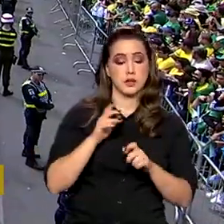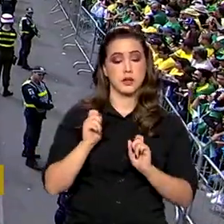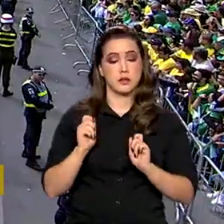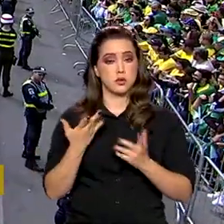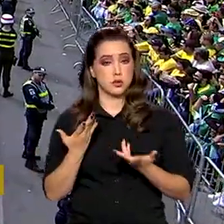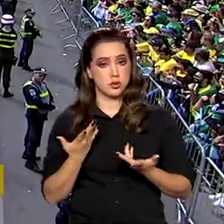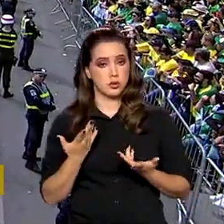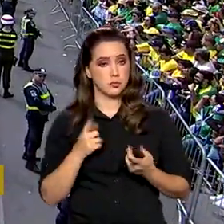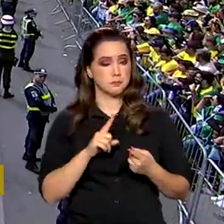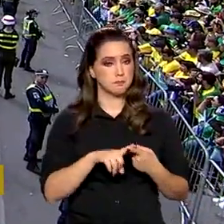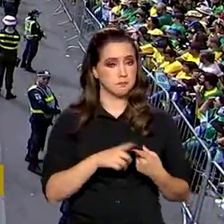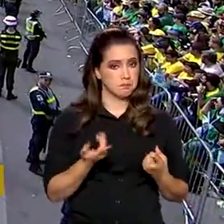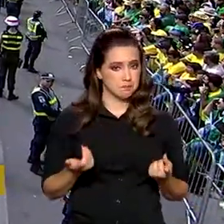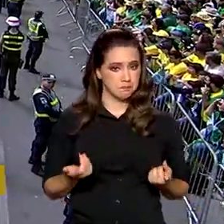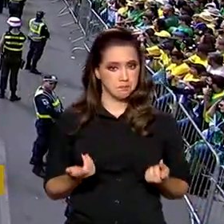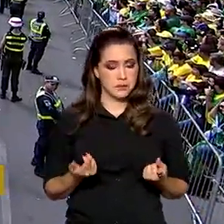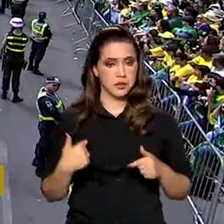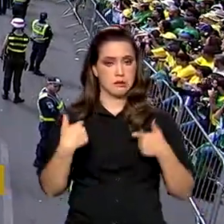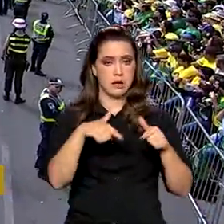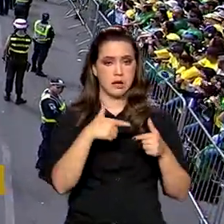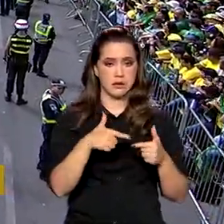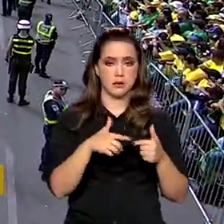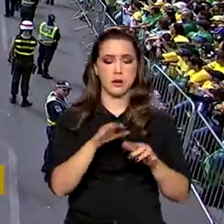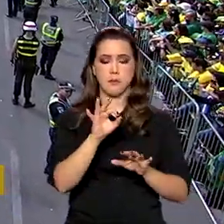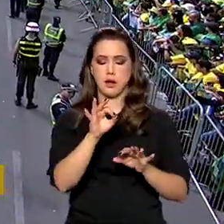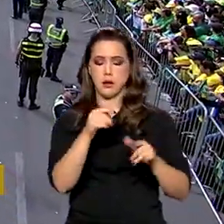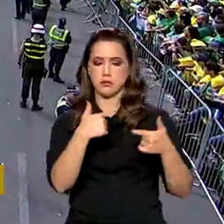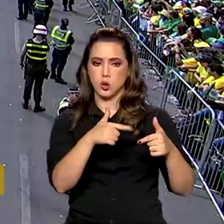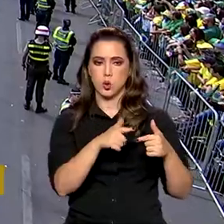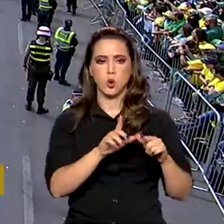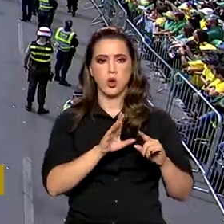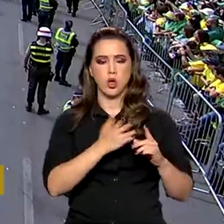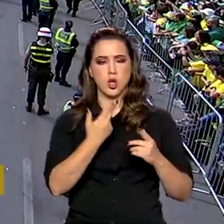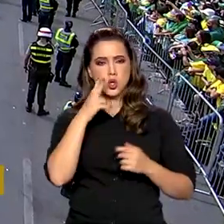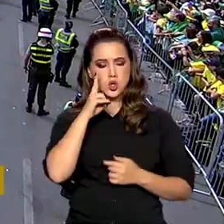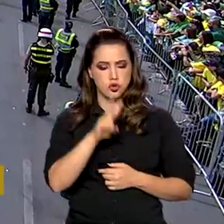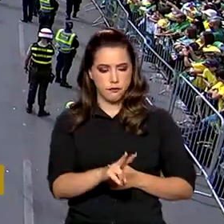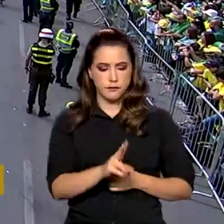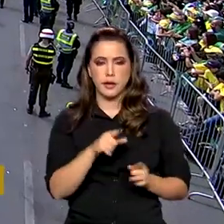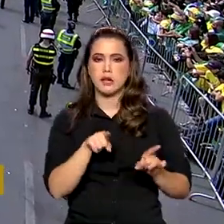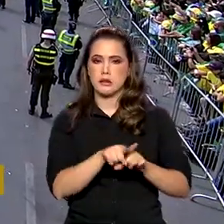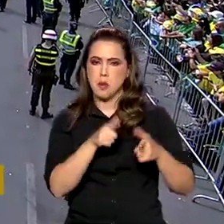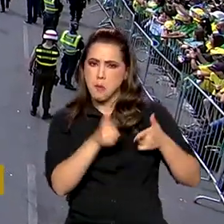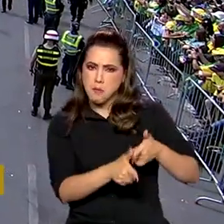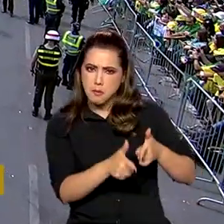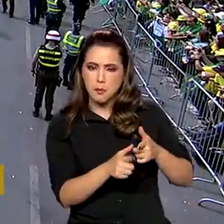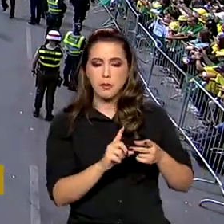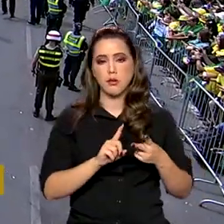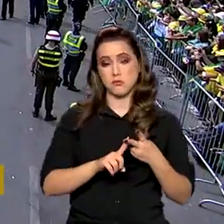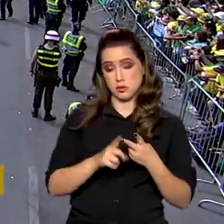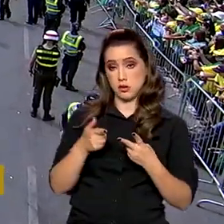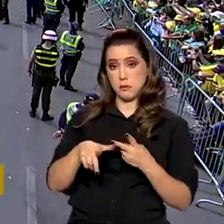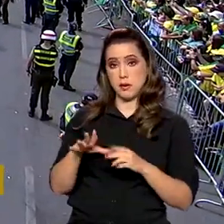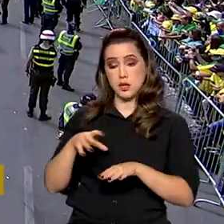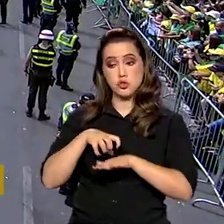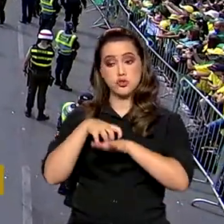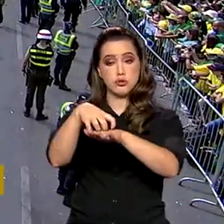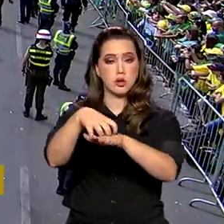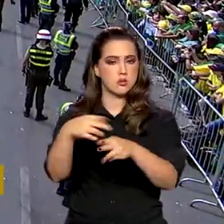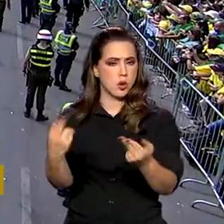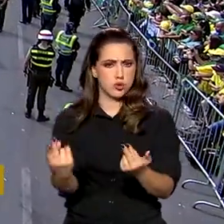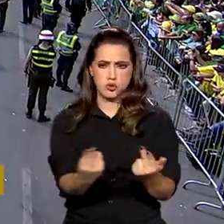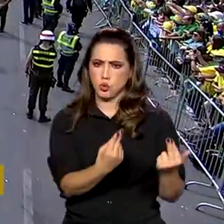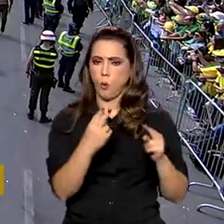realizar tanto ações operacionais de ataque de reconhecimento, quanto ações de transporte de logística.